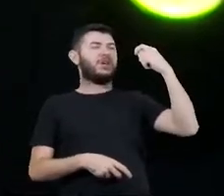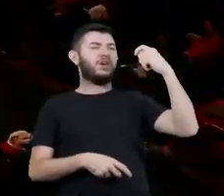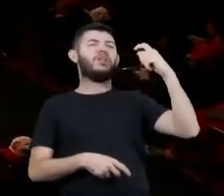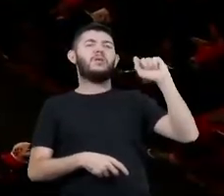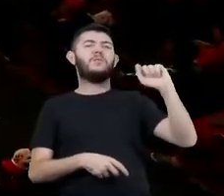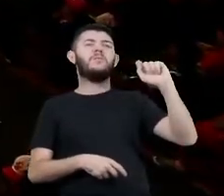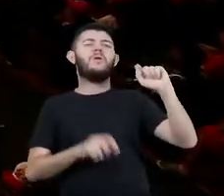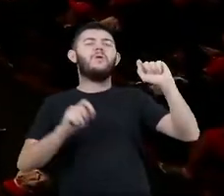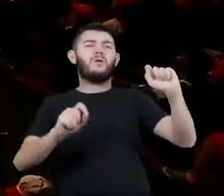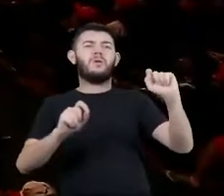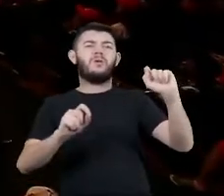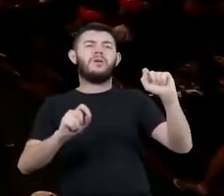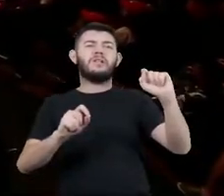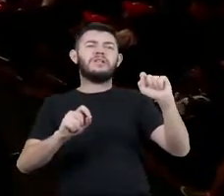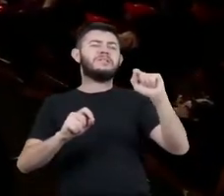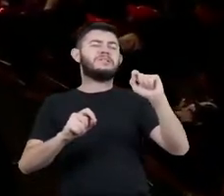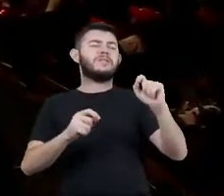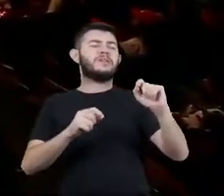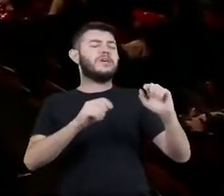Brasil.